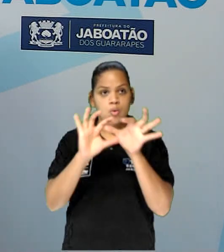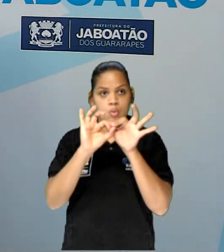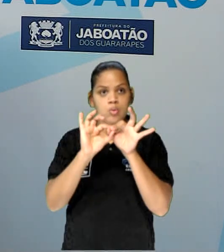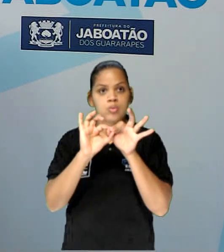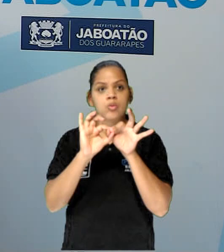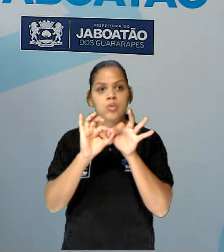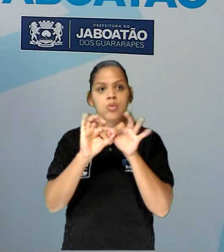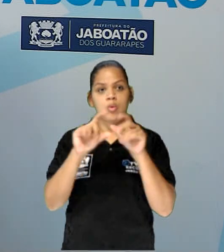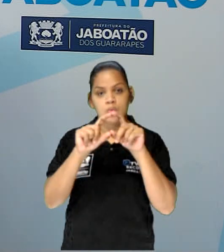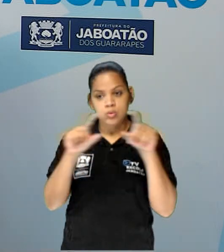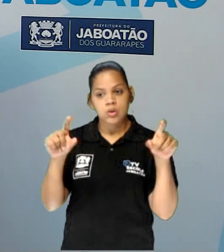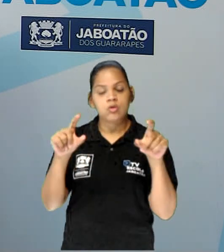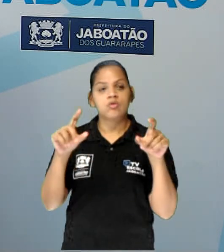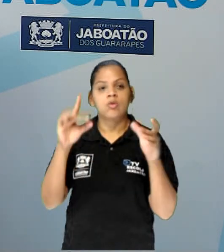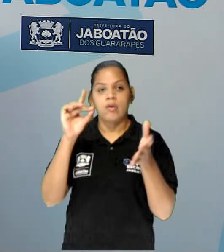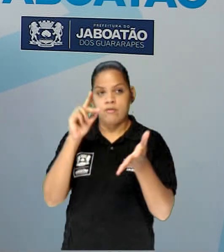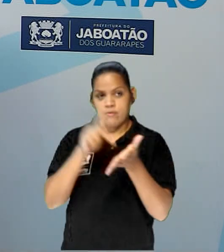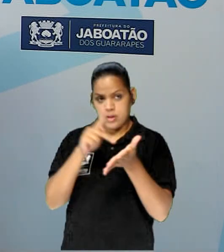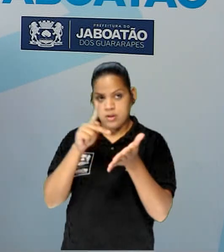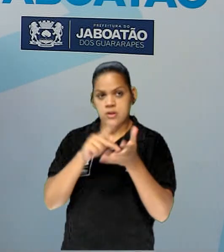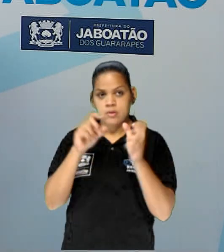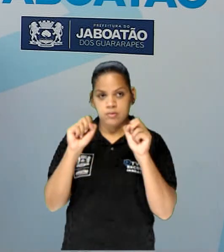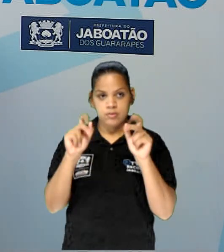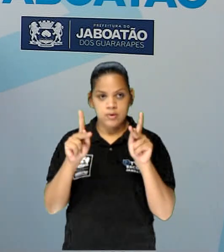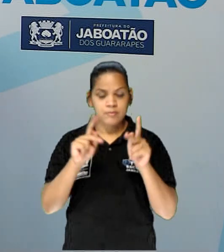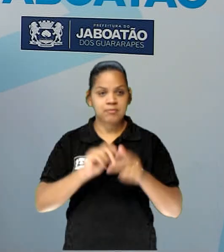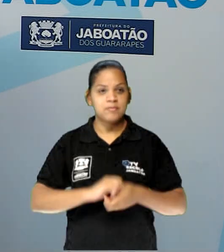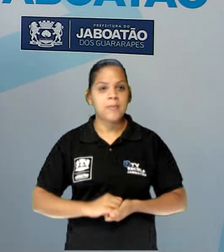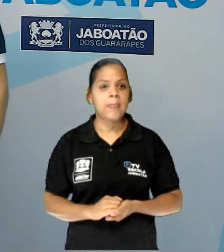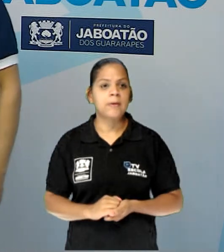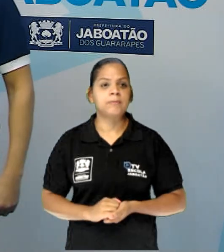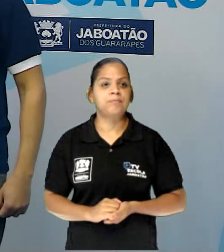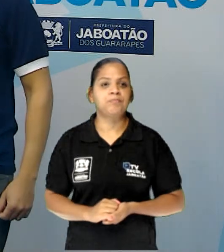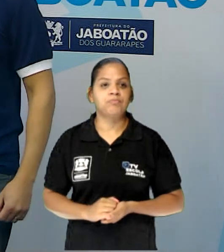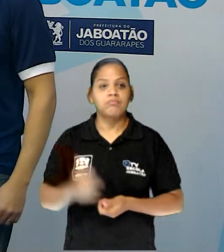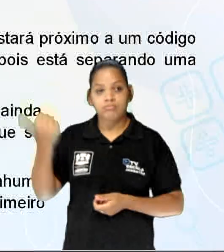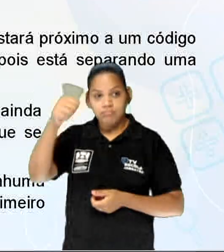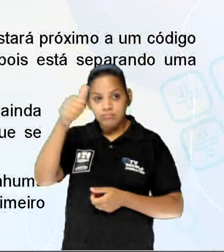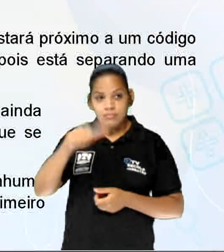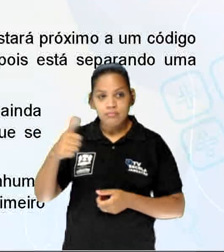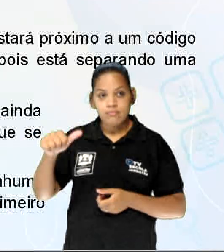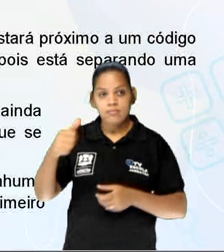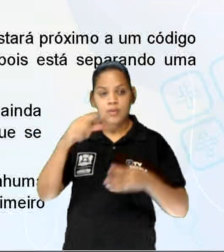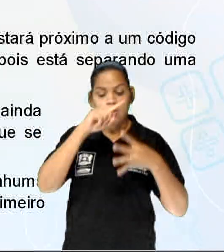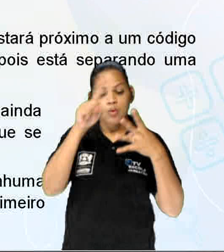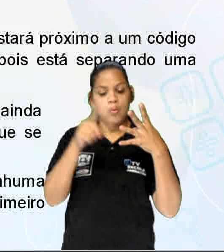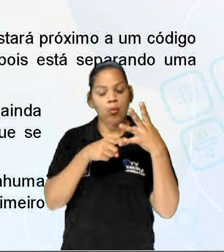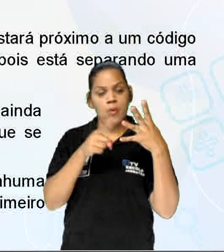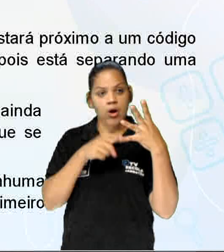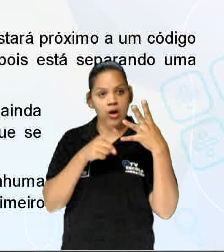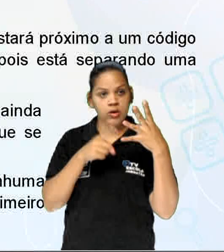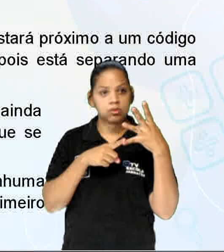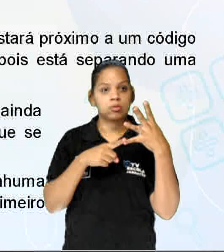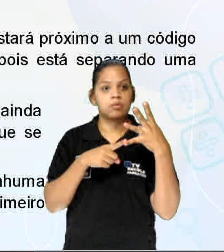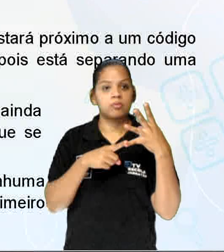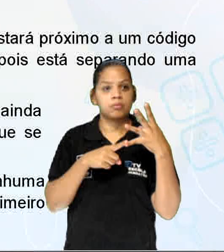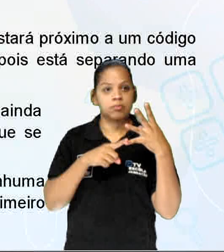item 3 ele é verdadeiro, ok? Vamos avaliar agora o item 4. A